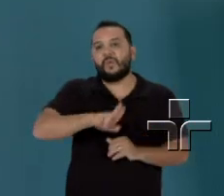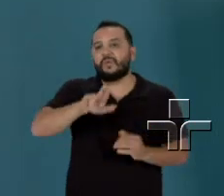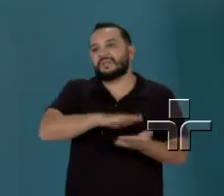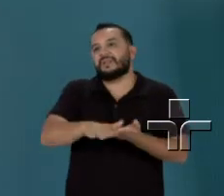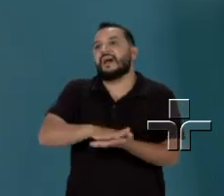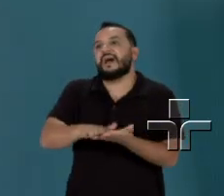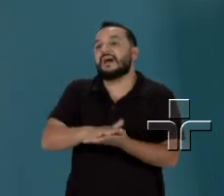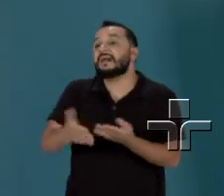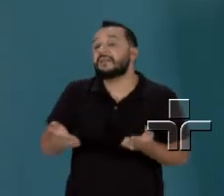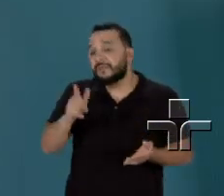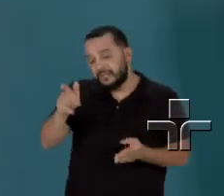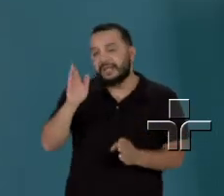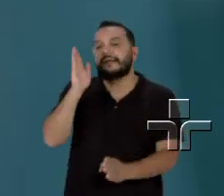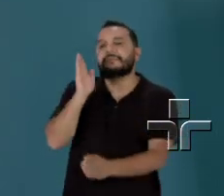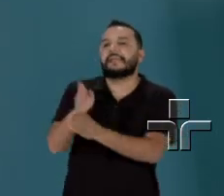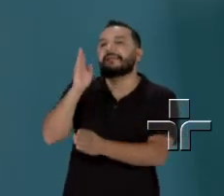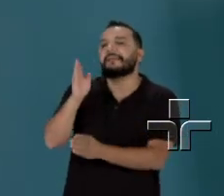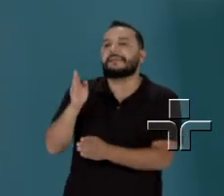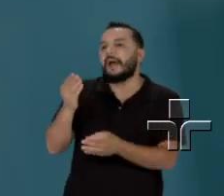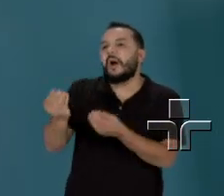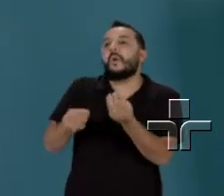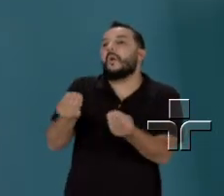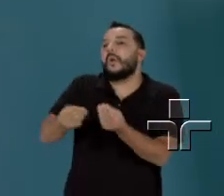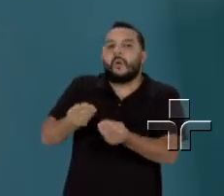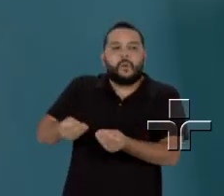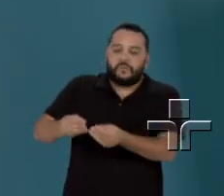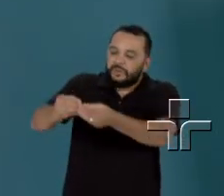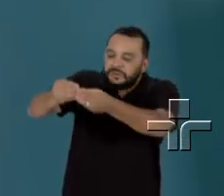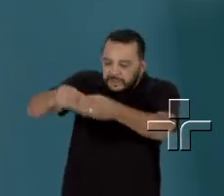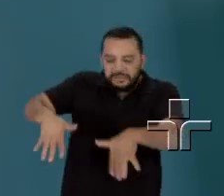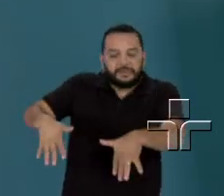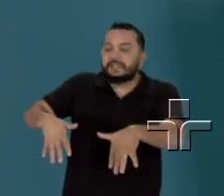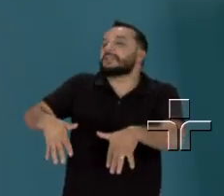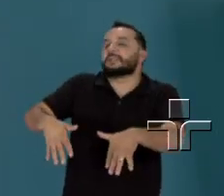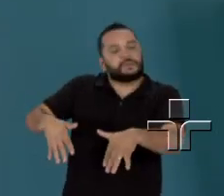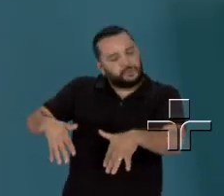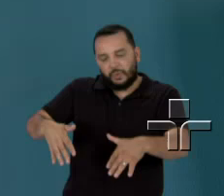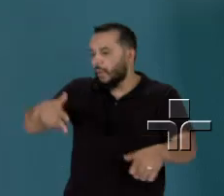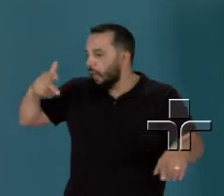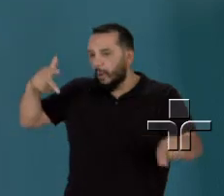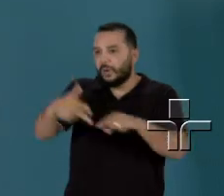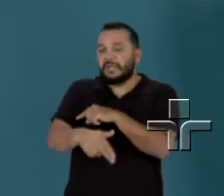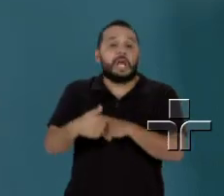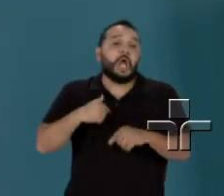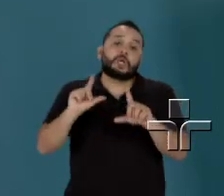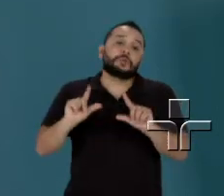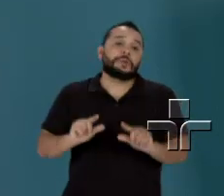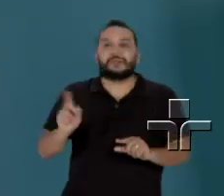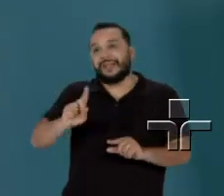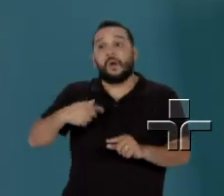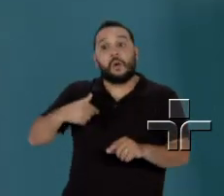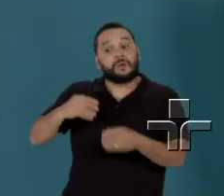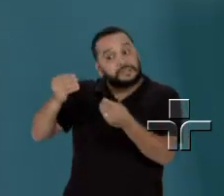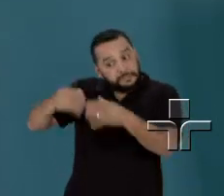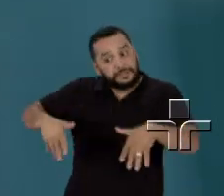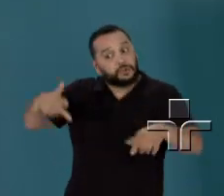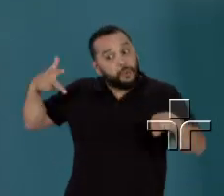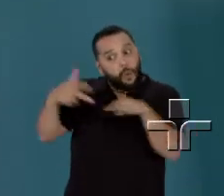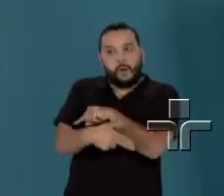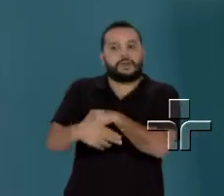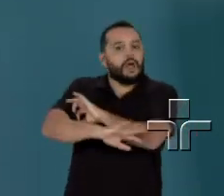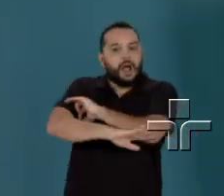o seu gargalo de desperdício e desperdício tem que cortar mas a pessoa fala vou diminuir não desperdice tem que cortar